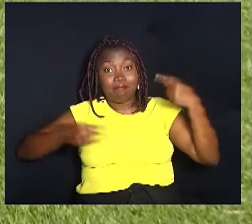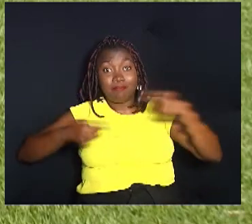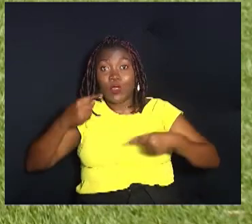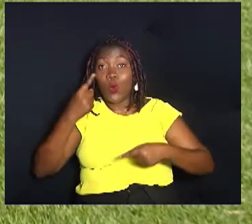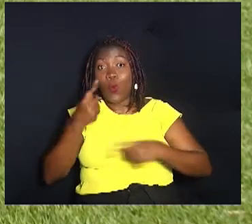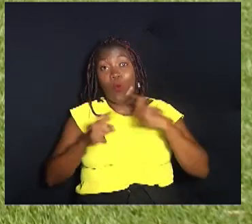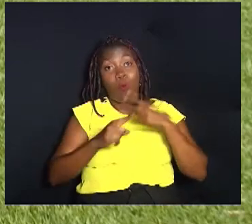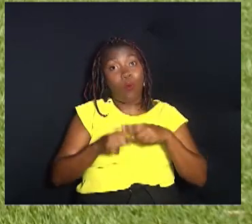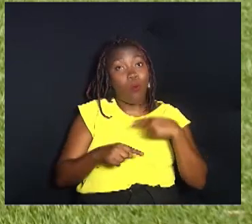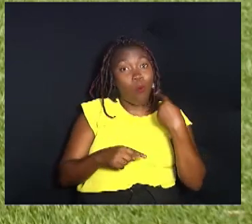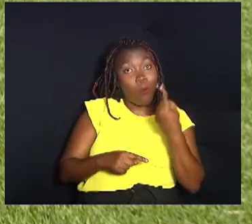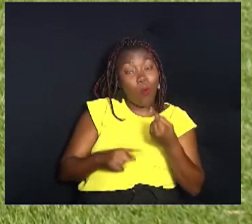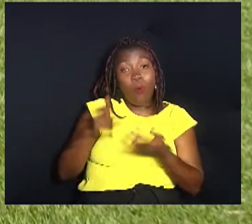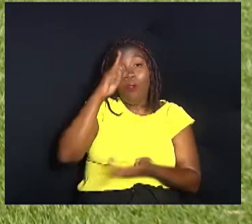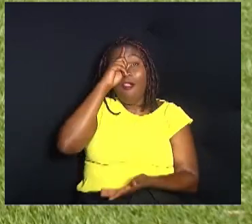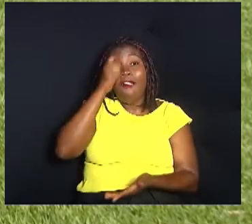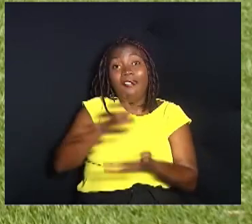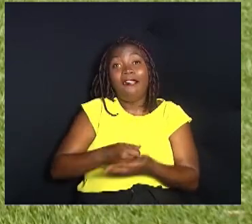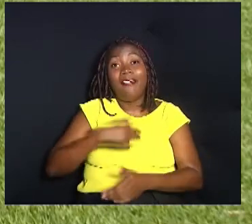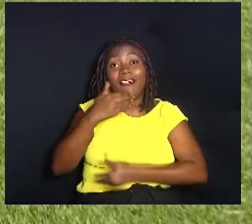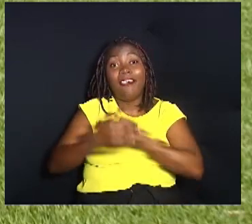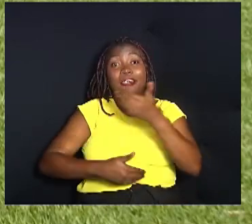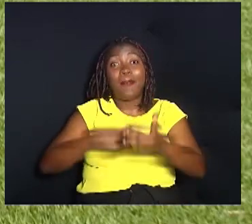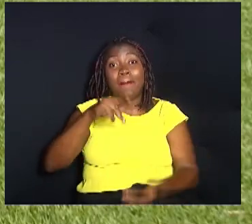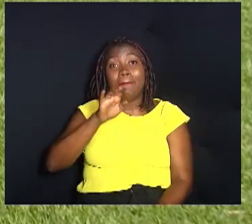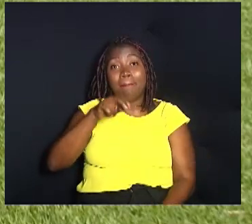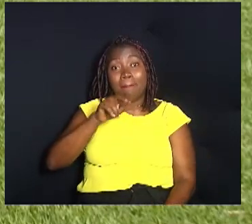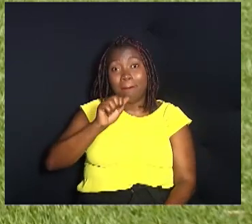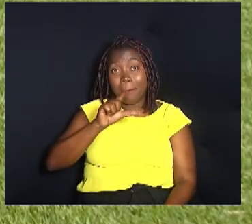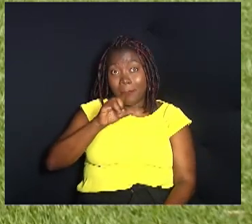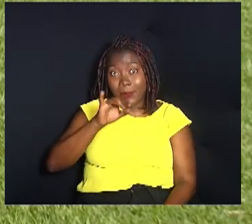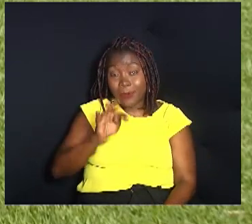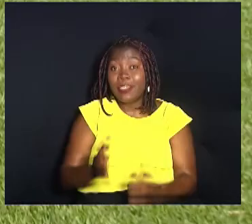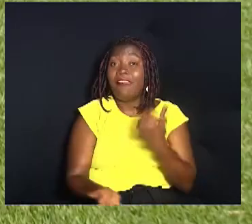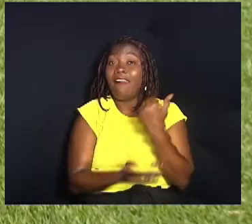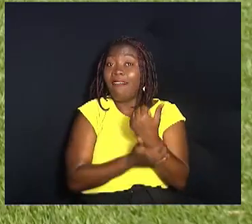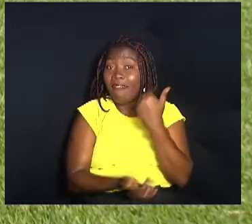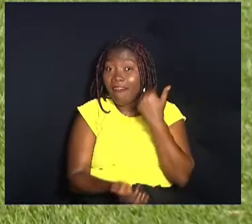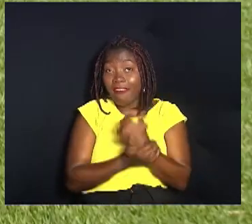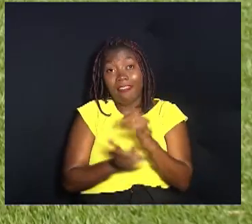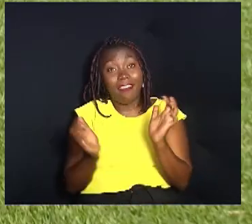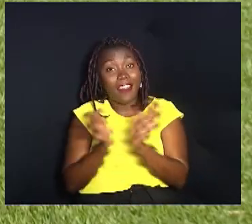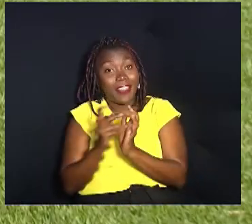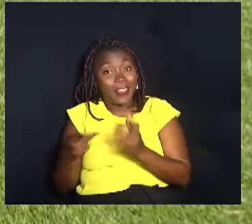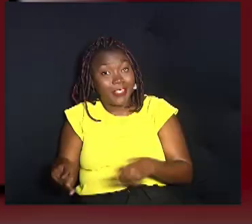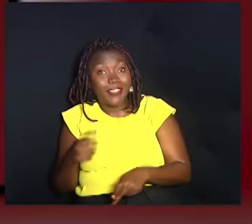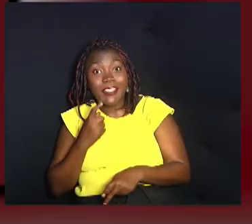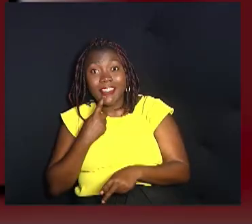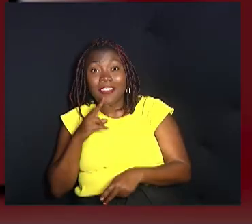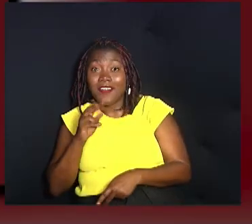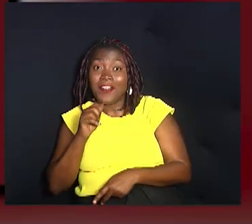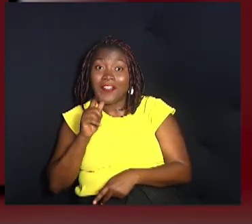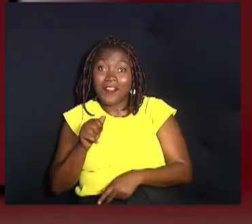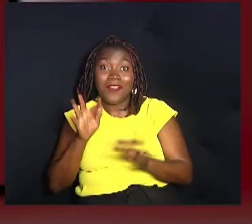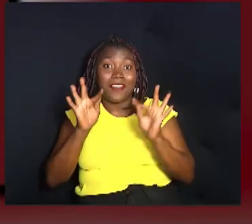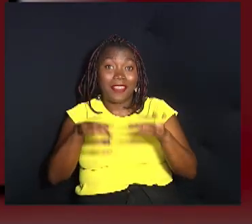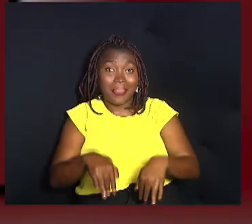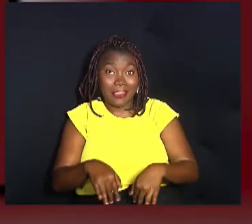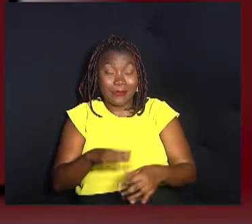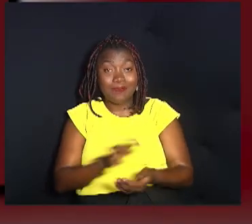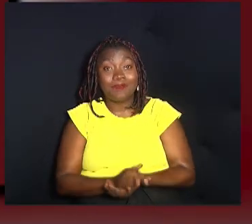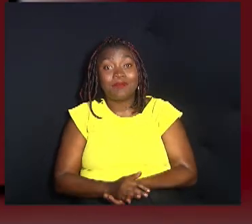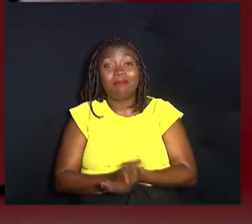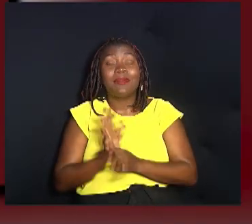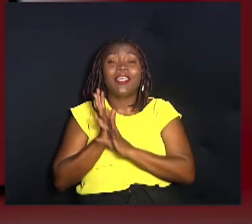que ser decidido na cobrança dos pênaltis, o que garantiu o time campineiro a vaga para a final. Ao longo da